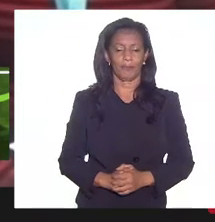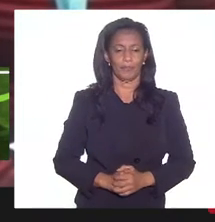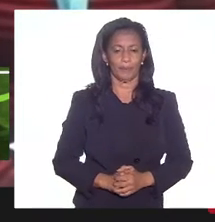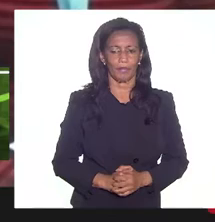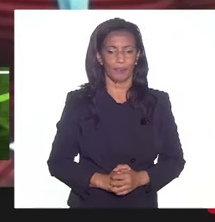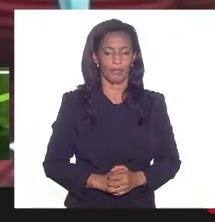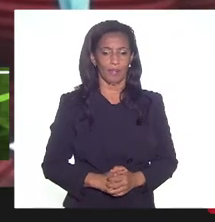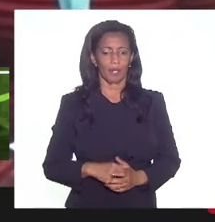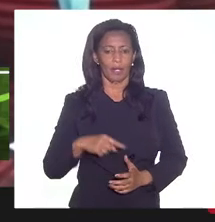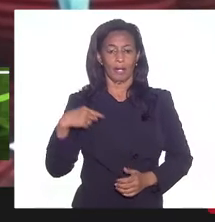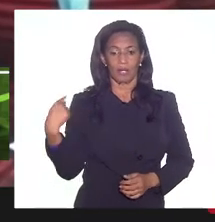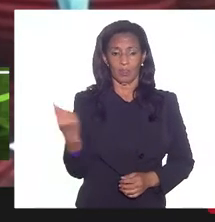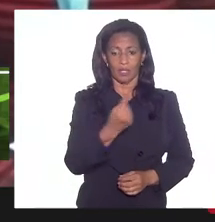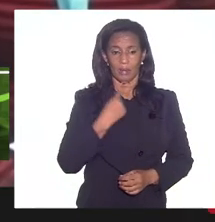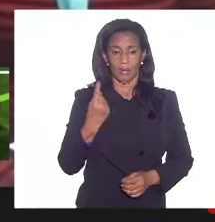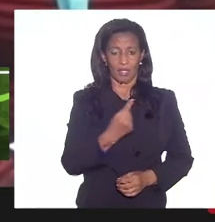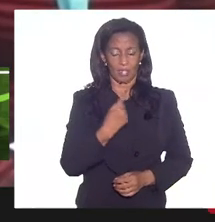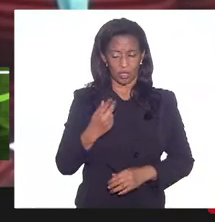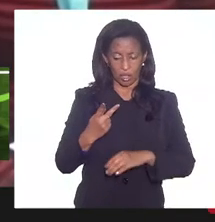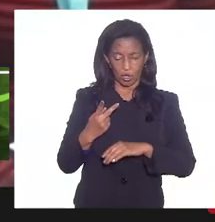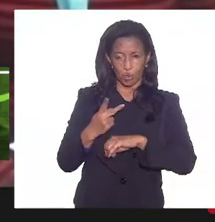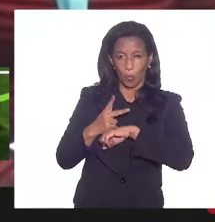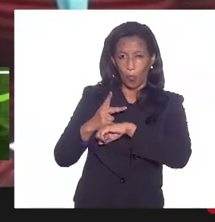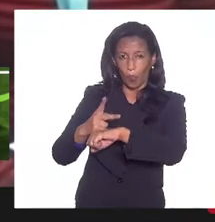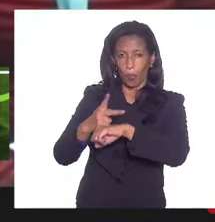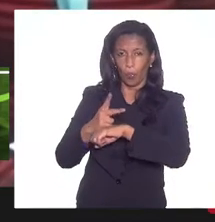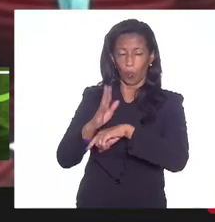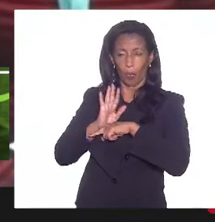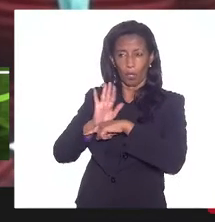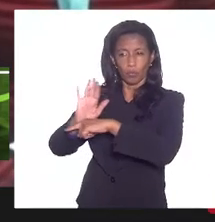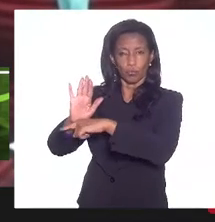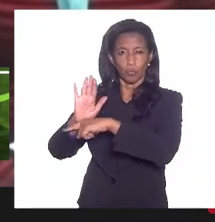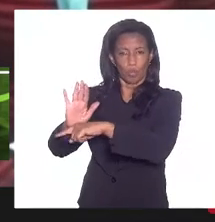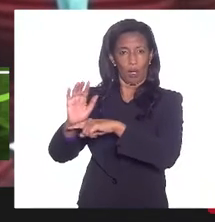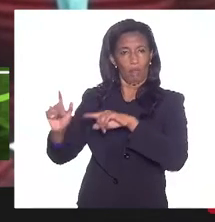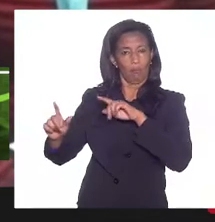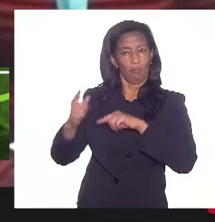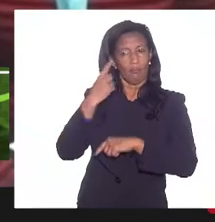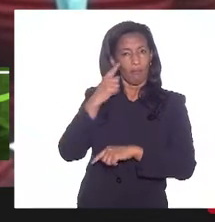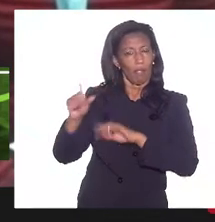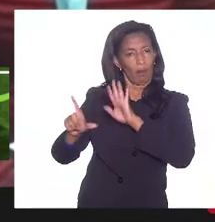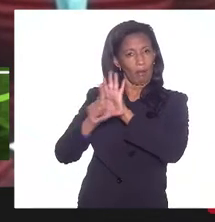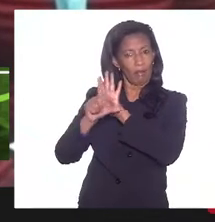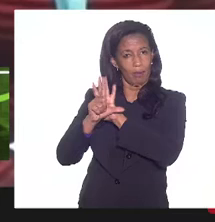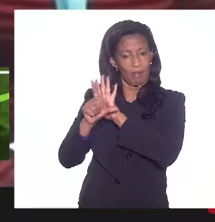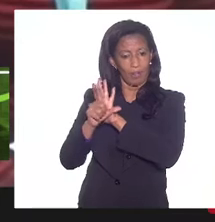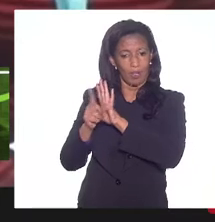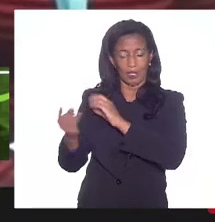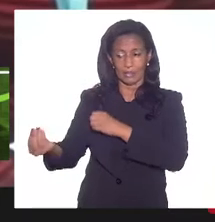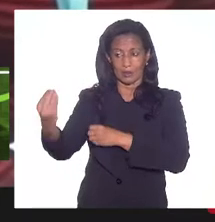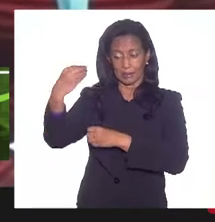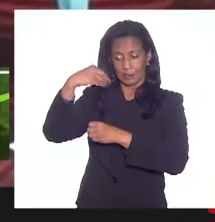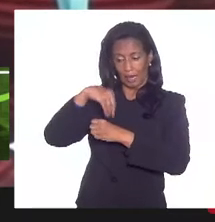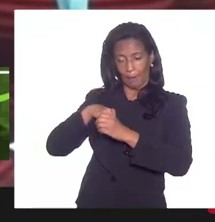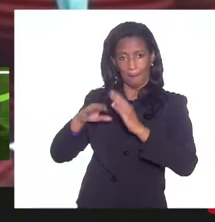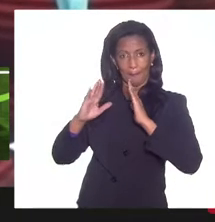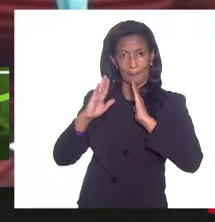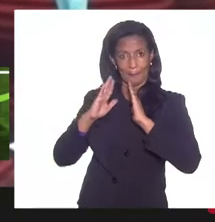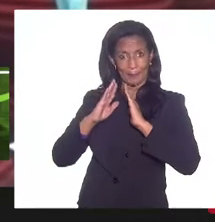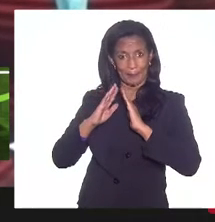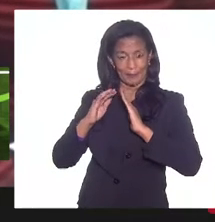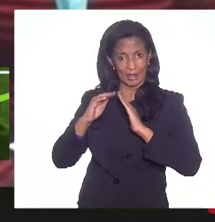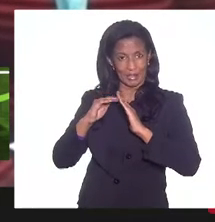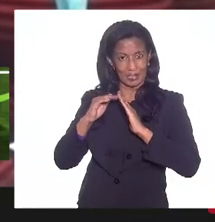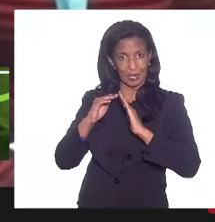que a gente buscou atender a legislação buscou atender a lei trazendo para dentro do instrumento